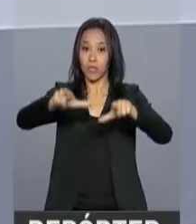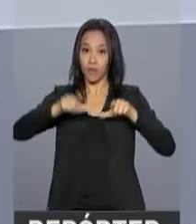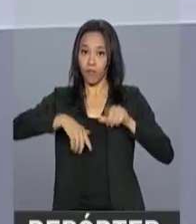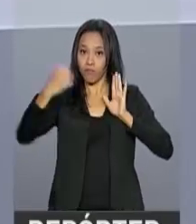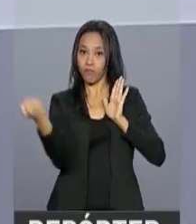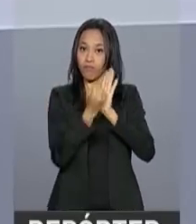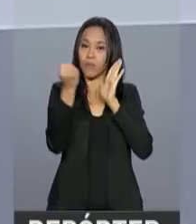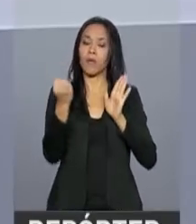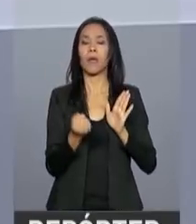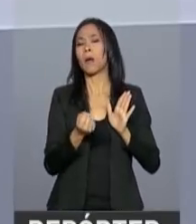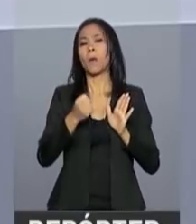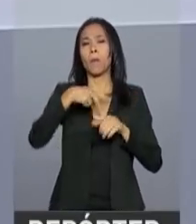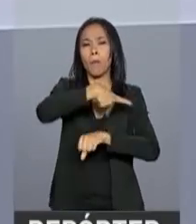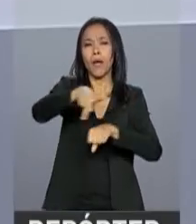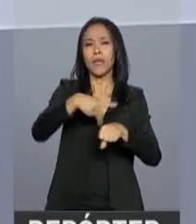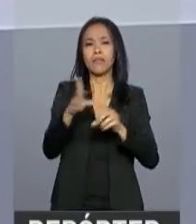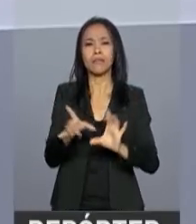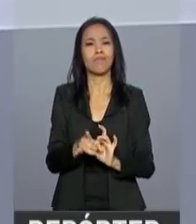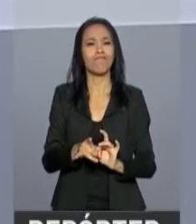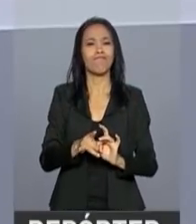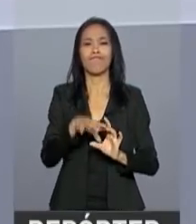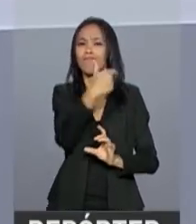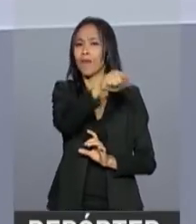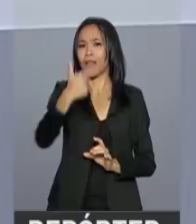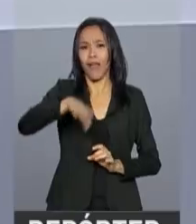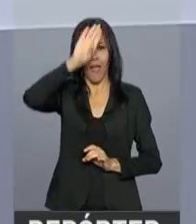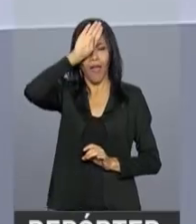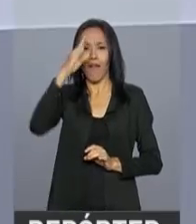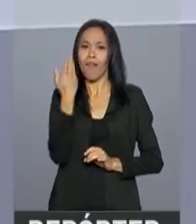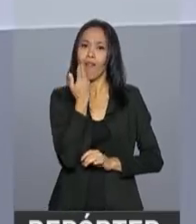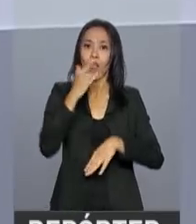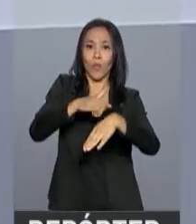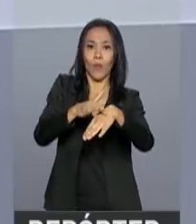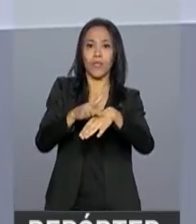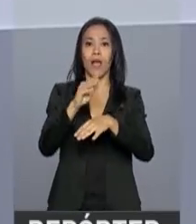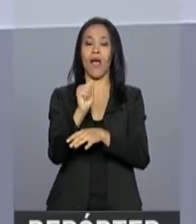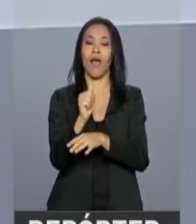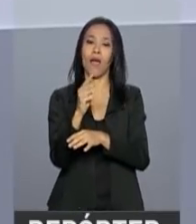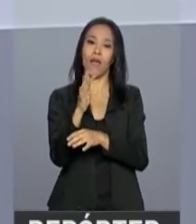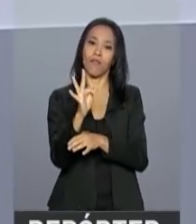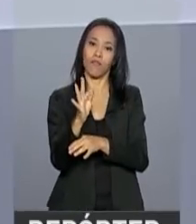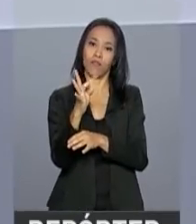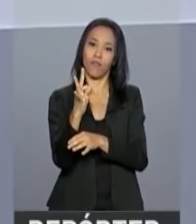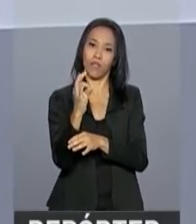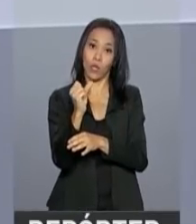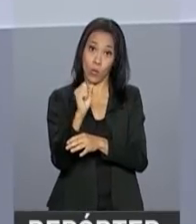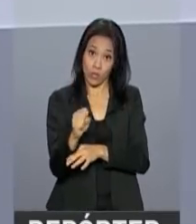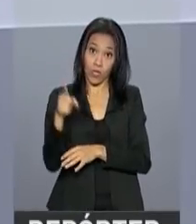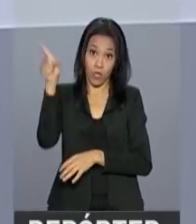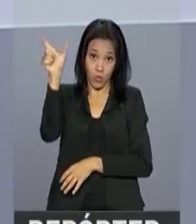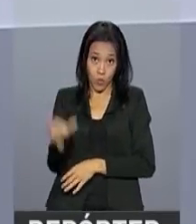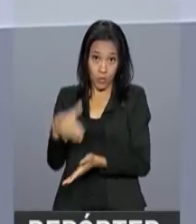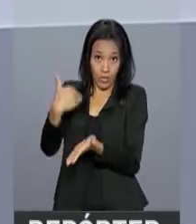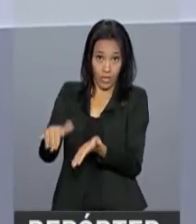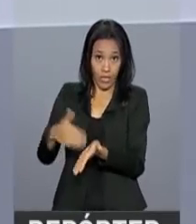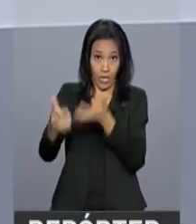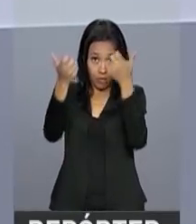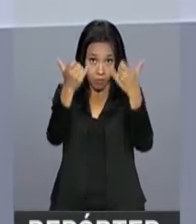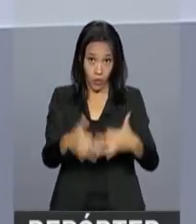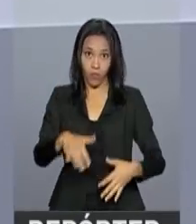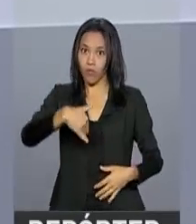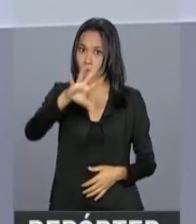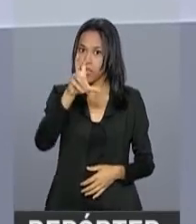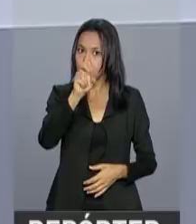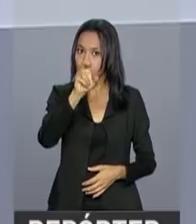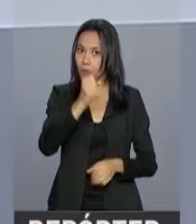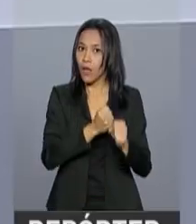febre aftosa com vacinação. Pelas redes sociais, o ministro da Agricultura, Blairo Maggi, disse que foram mais de 50 anos